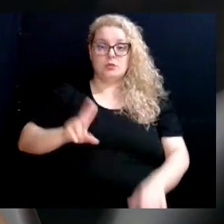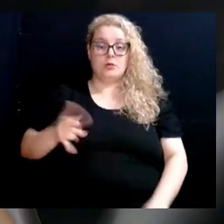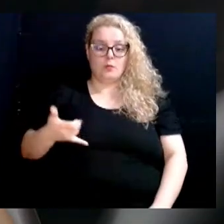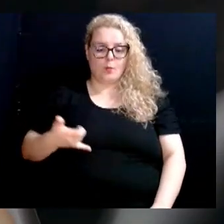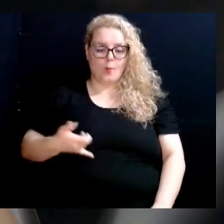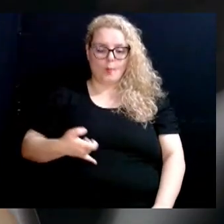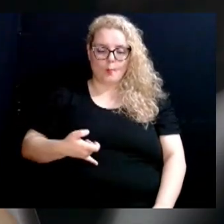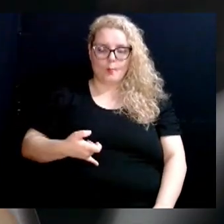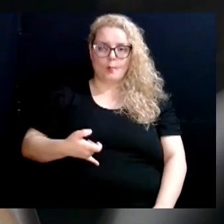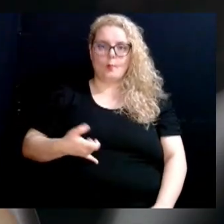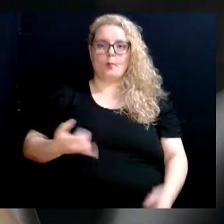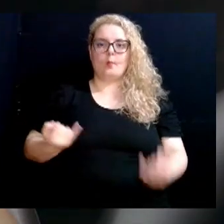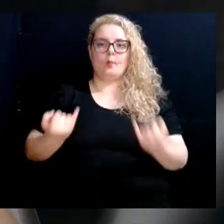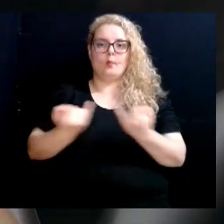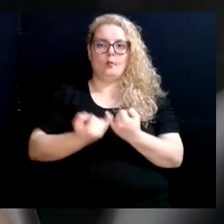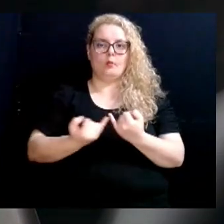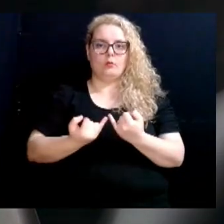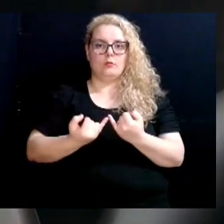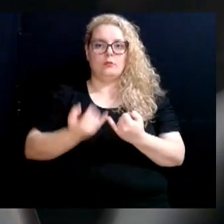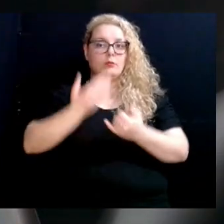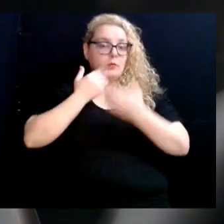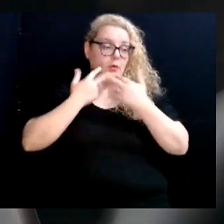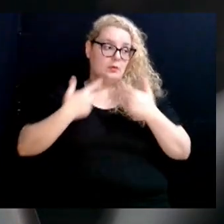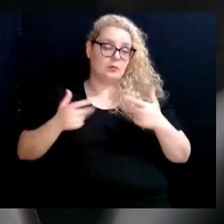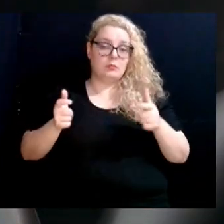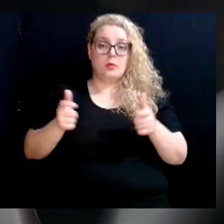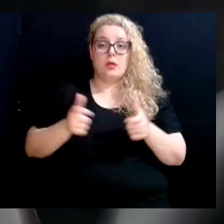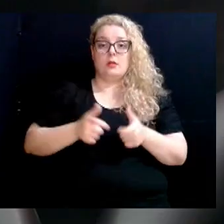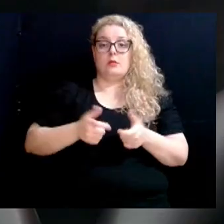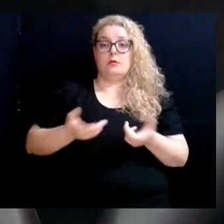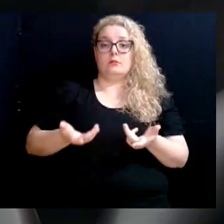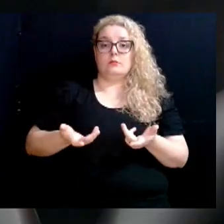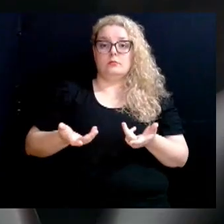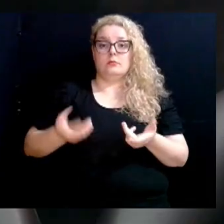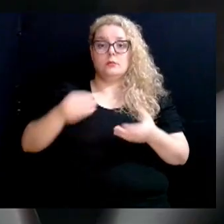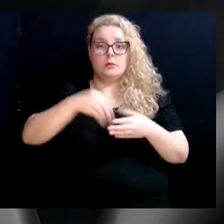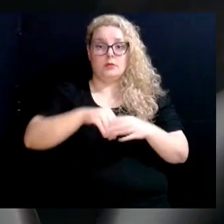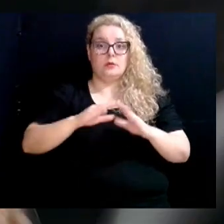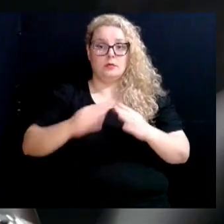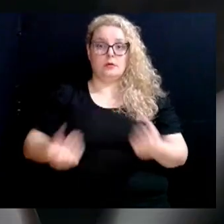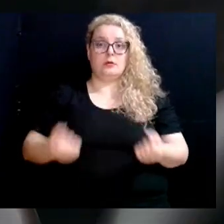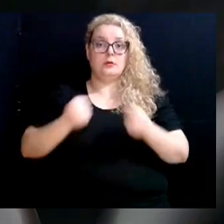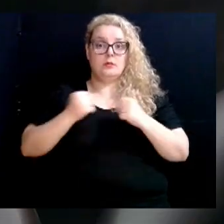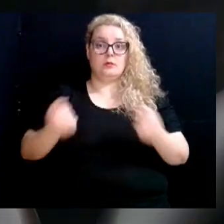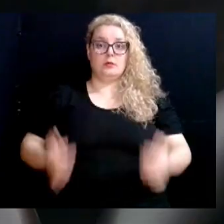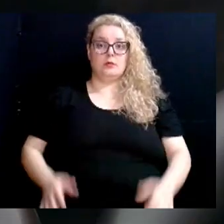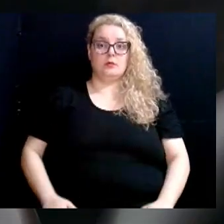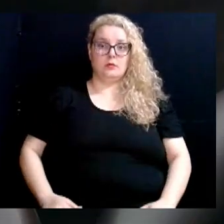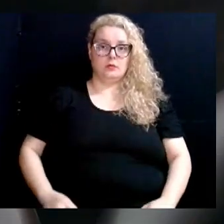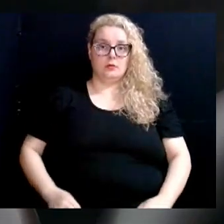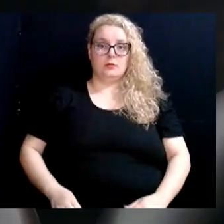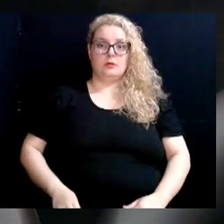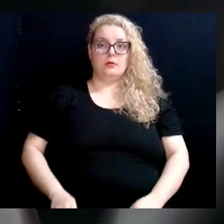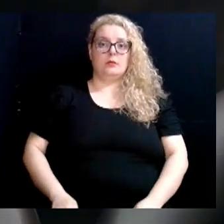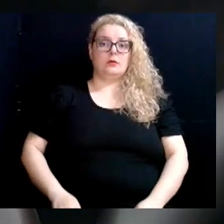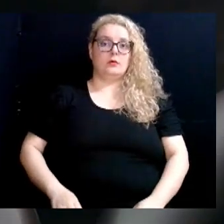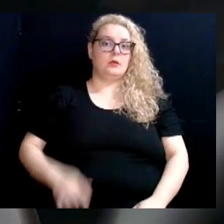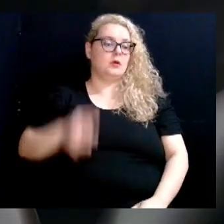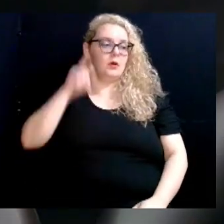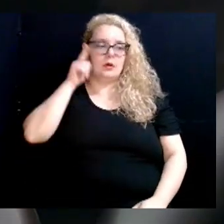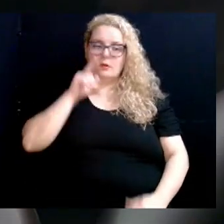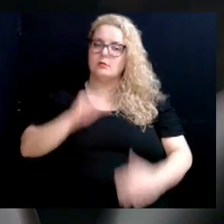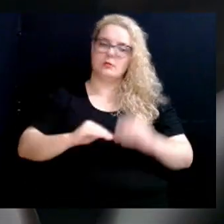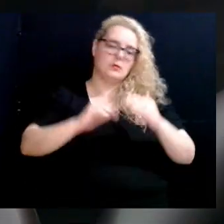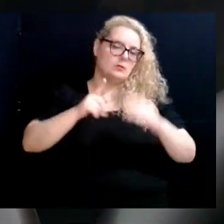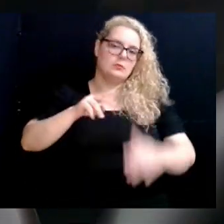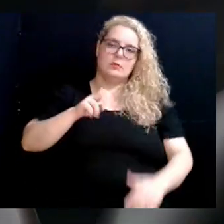elas vão ter uma ingestão alimentar muito menor. Então, dentro da academia, o treino delas muda totalmente. Elas não vão conseguir performar